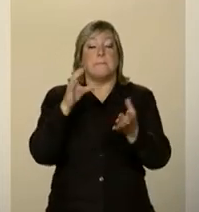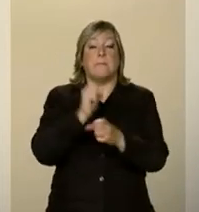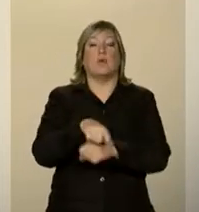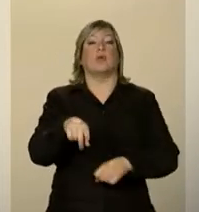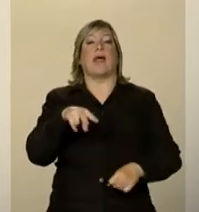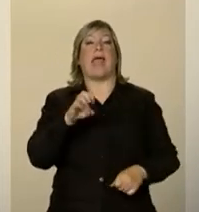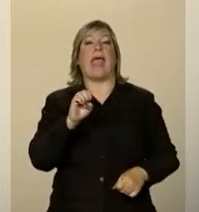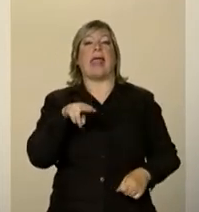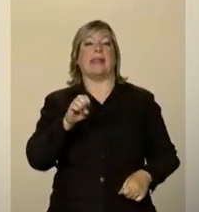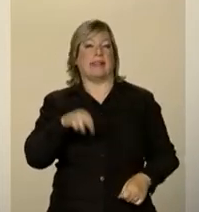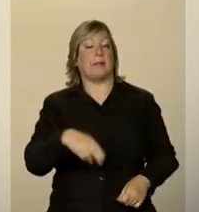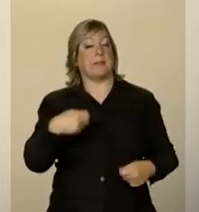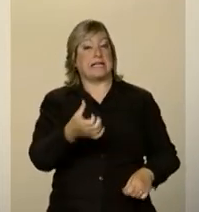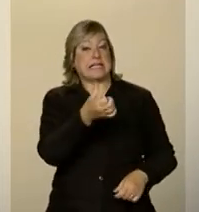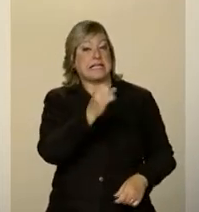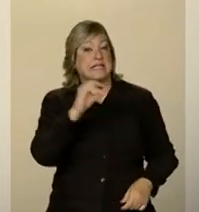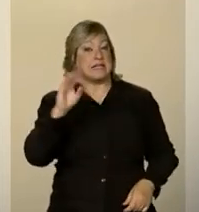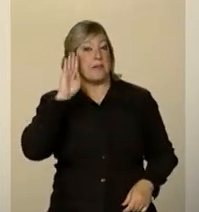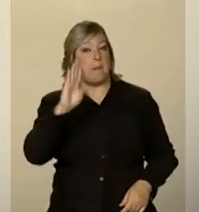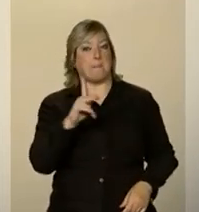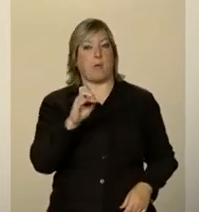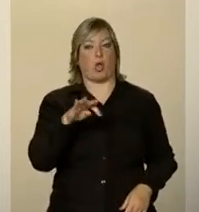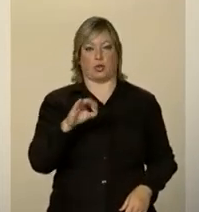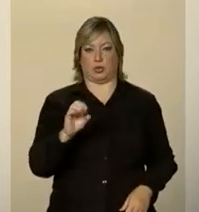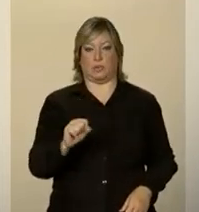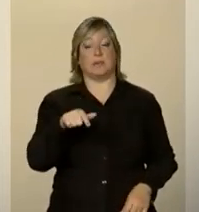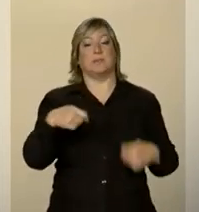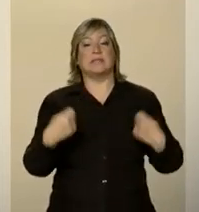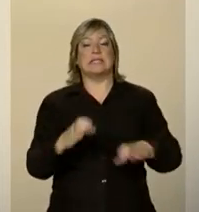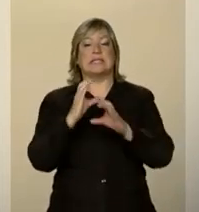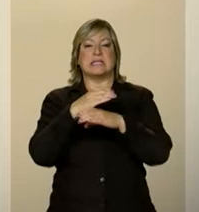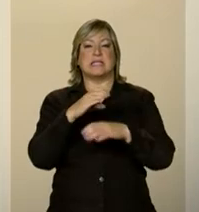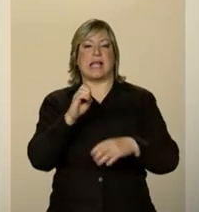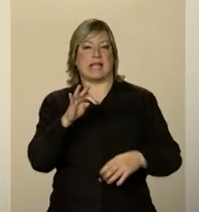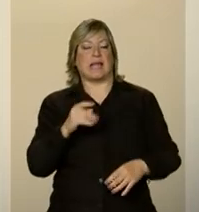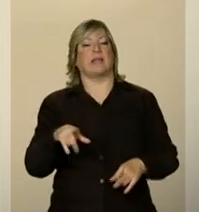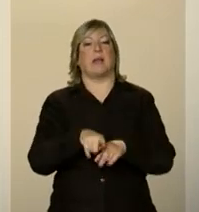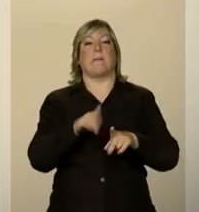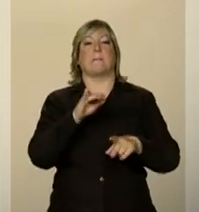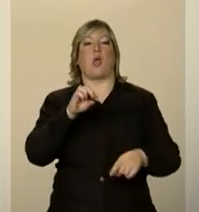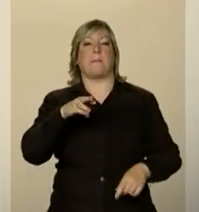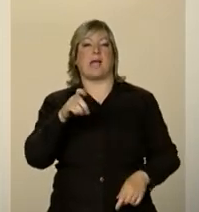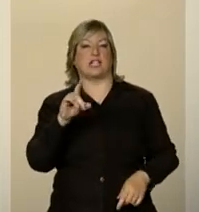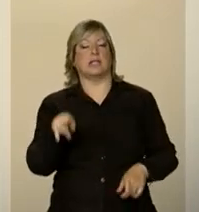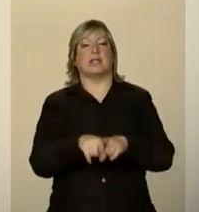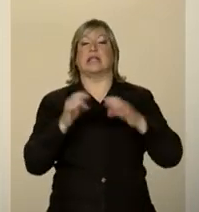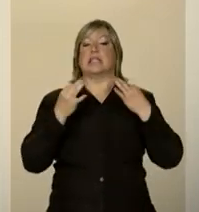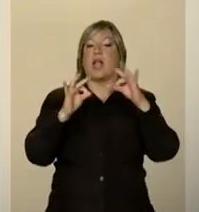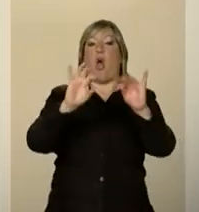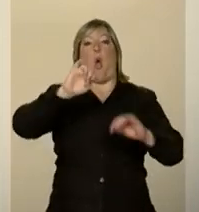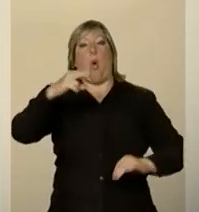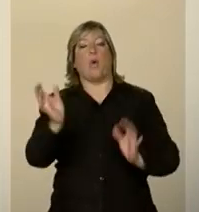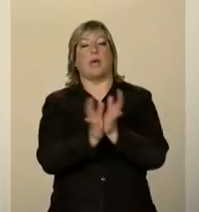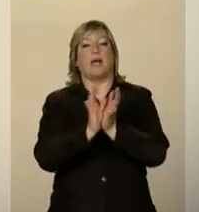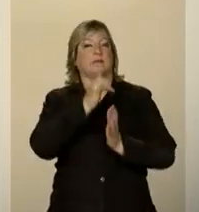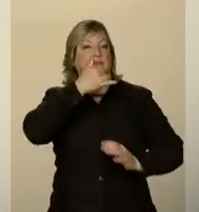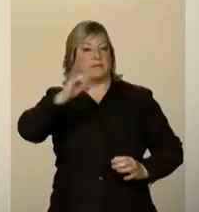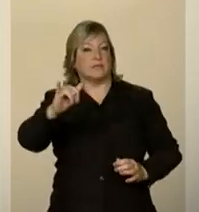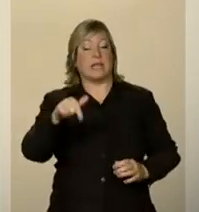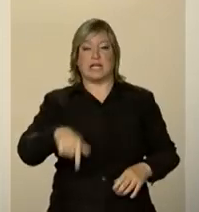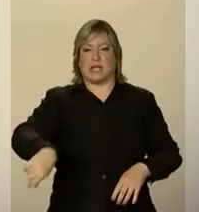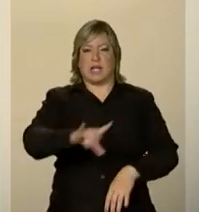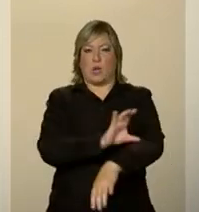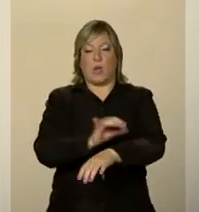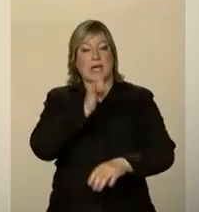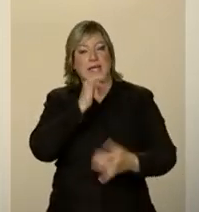estudante Luciano tem de ser das áreas de ciências exatas biomédicas tecnológicas ou da área de energia